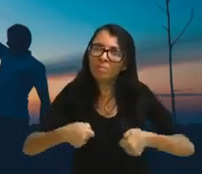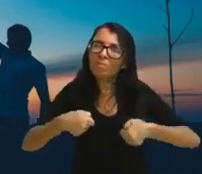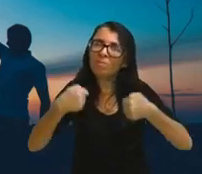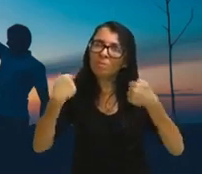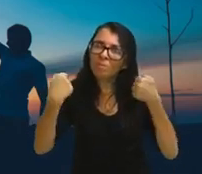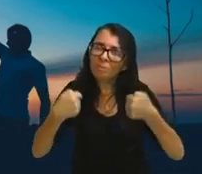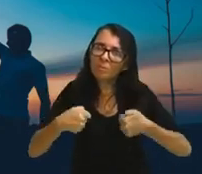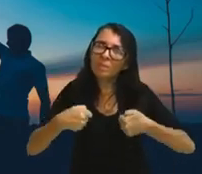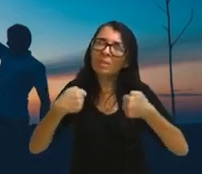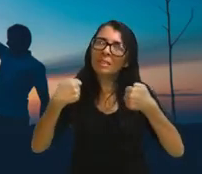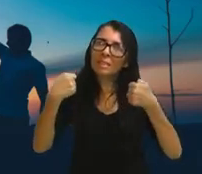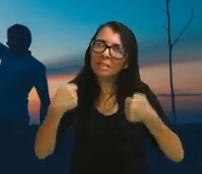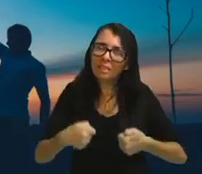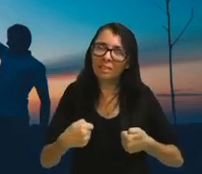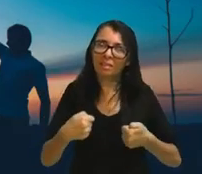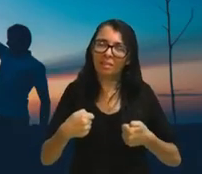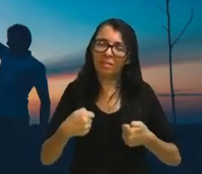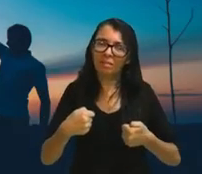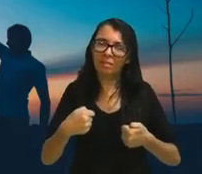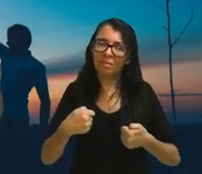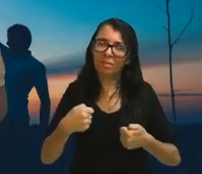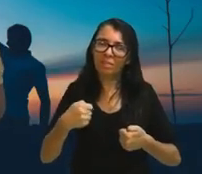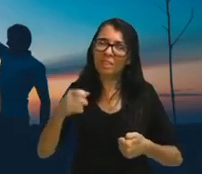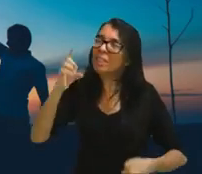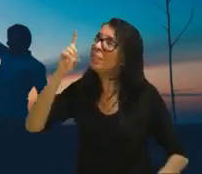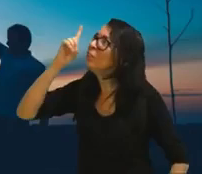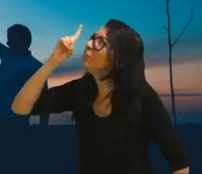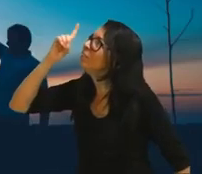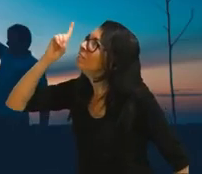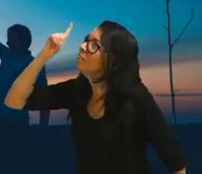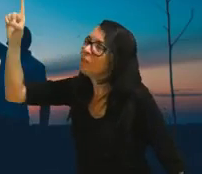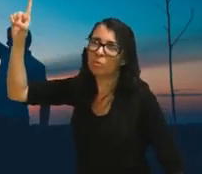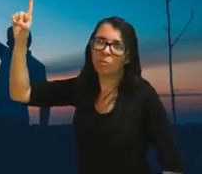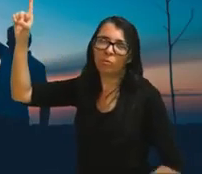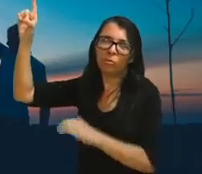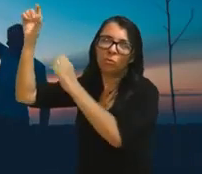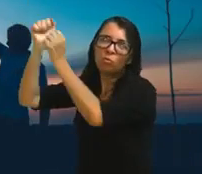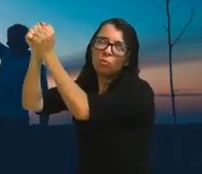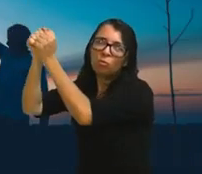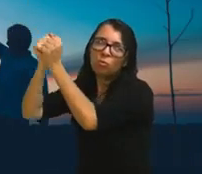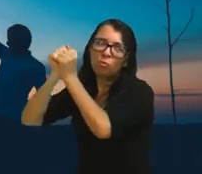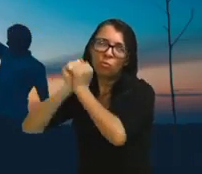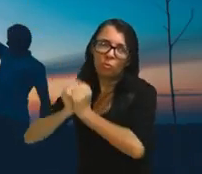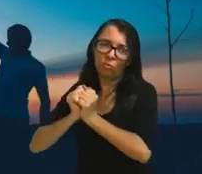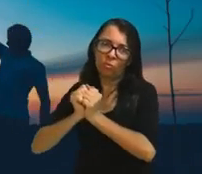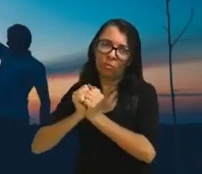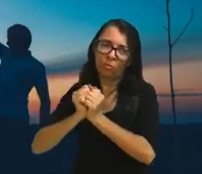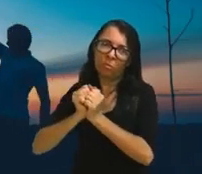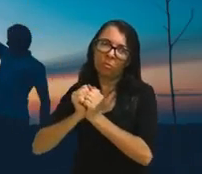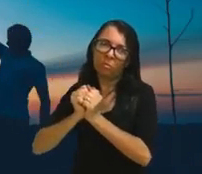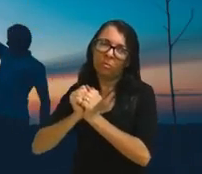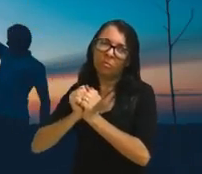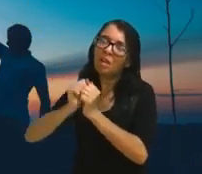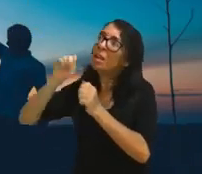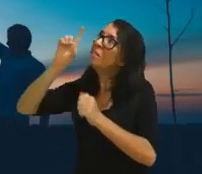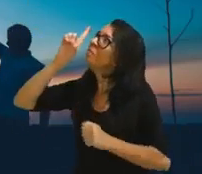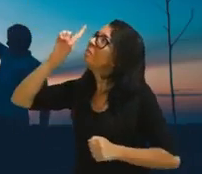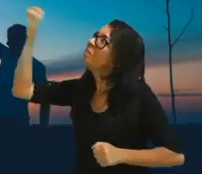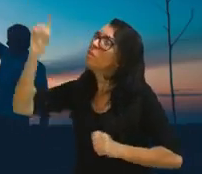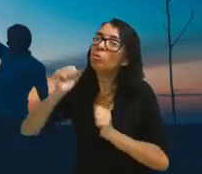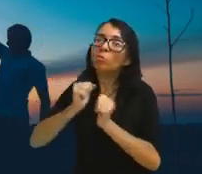não adianta você participar das lives, não adianta você olhar para a Bíblia. Coloque